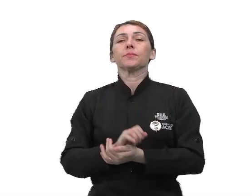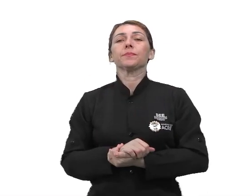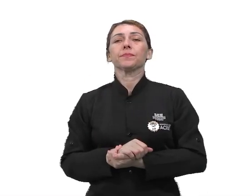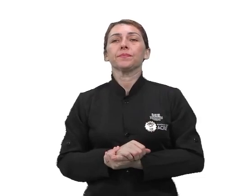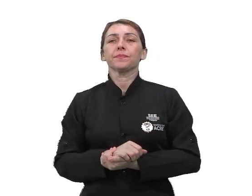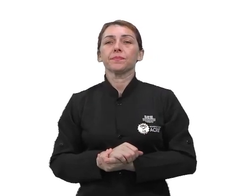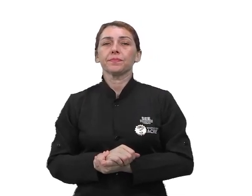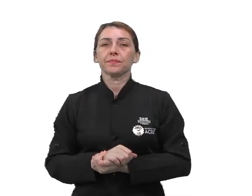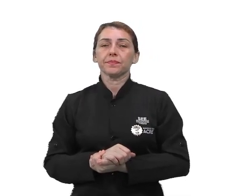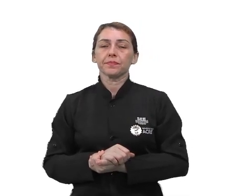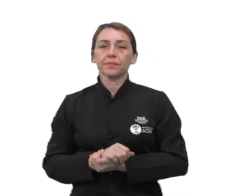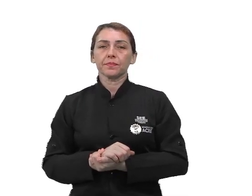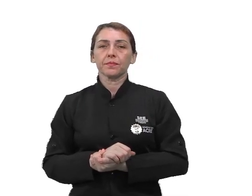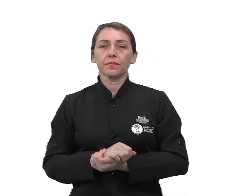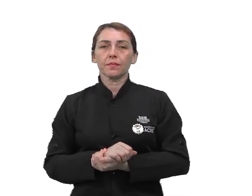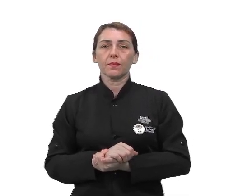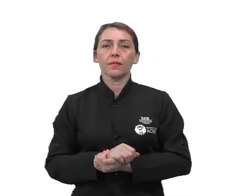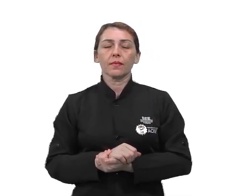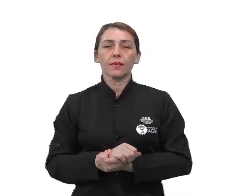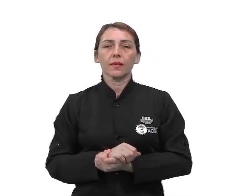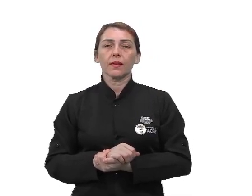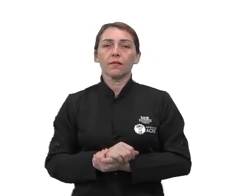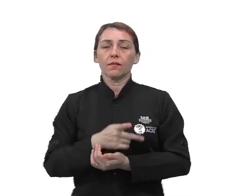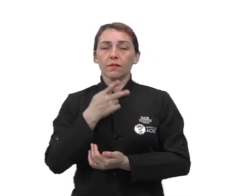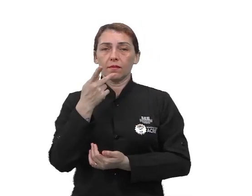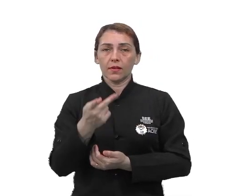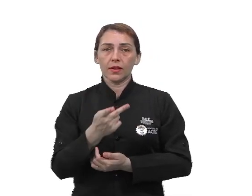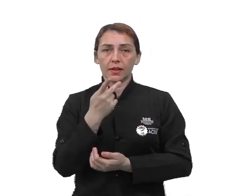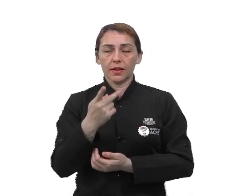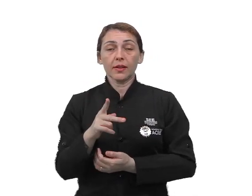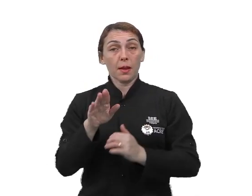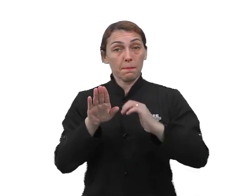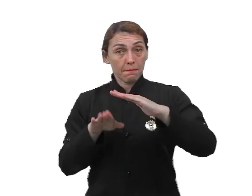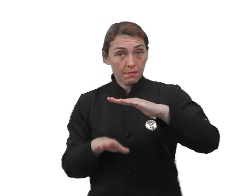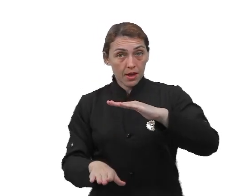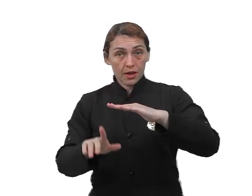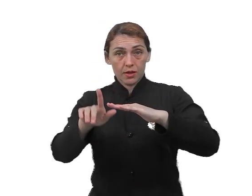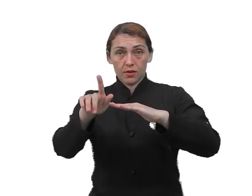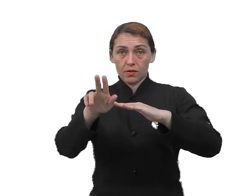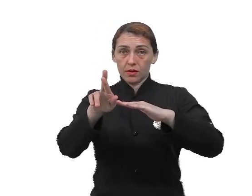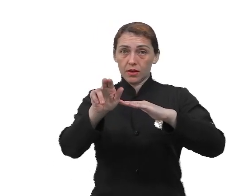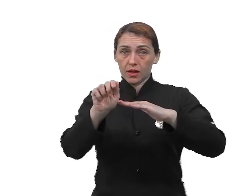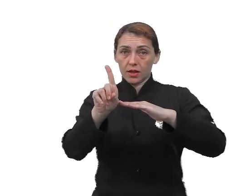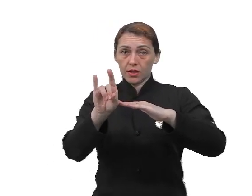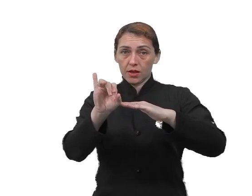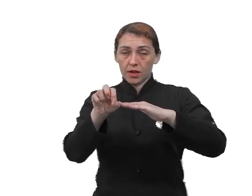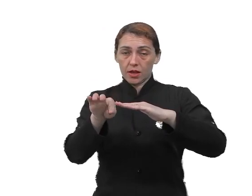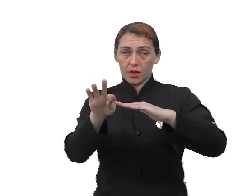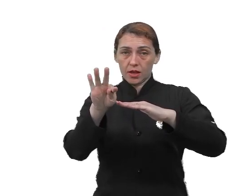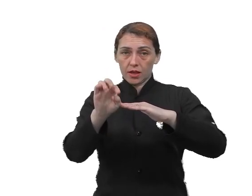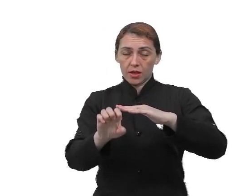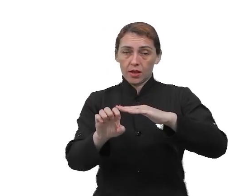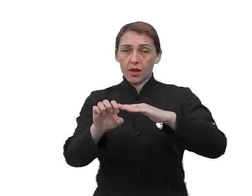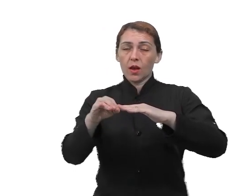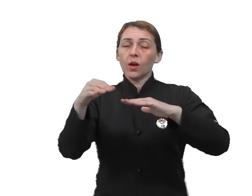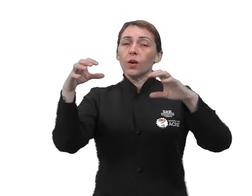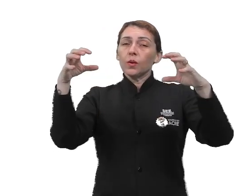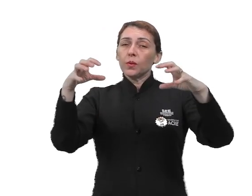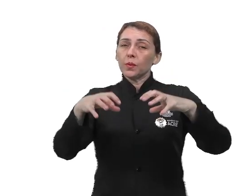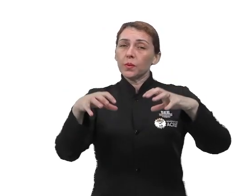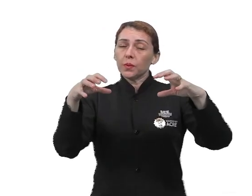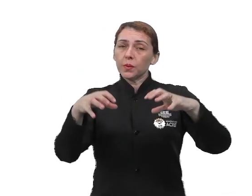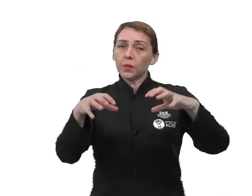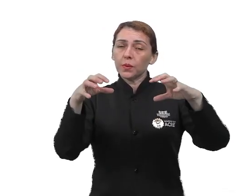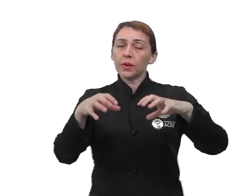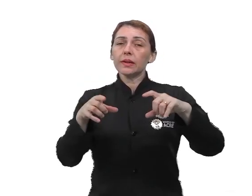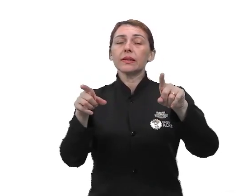gradiente moderadamente baixo. No caso dessa questão, está falando que o gradiente é baixo, tá? Fluxos contínuos e irregulares, cargas